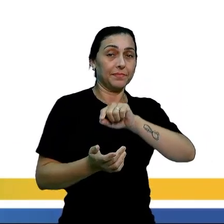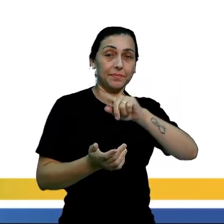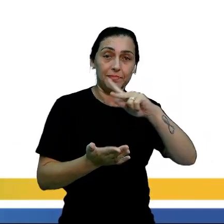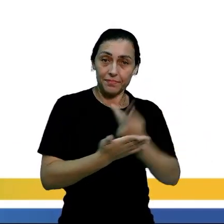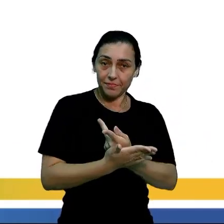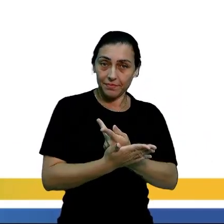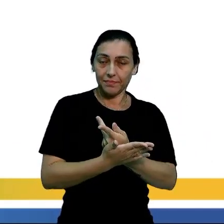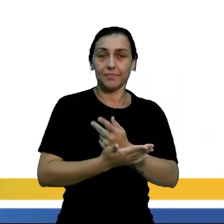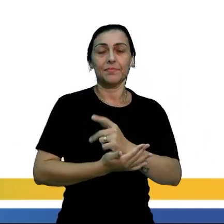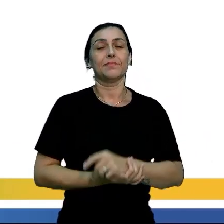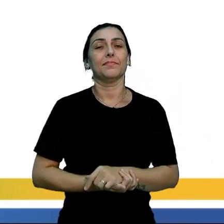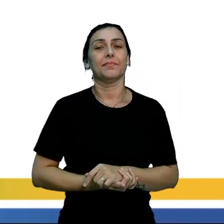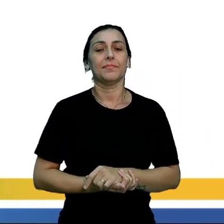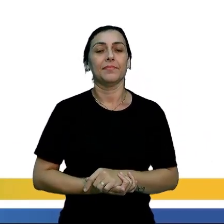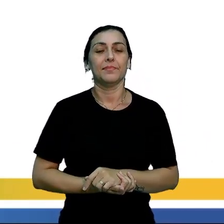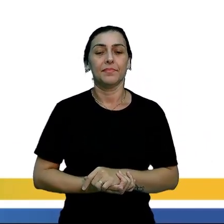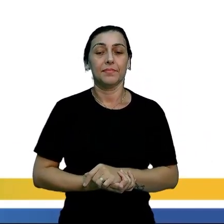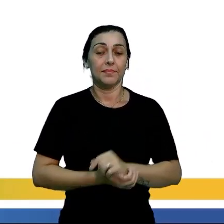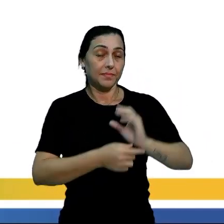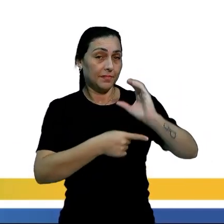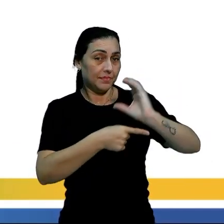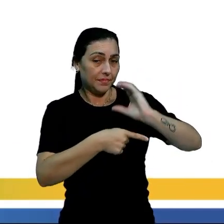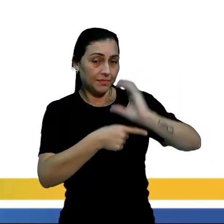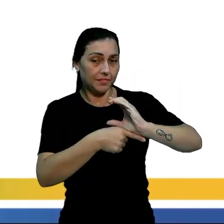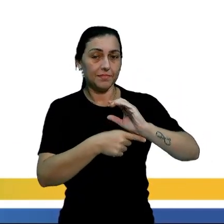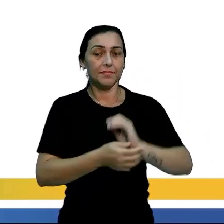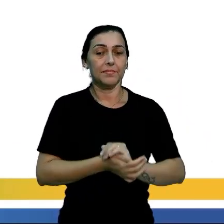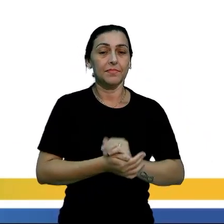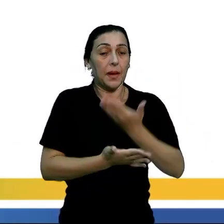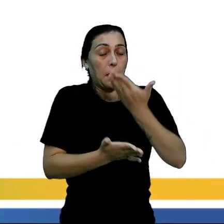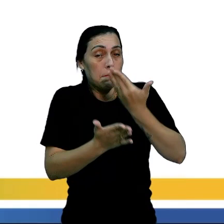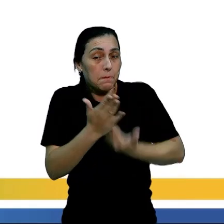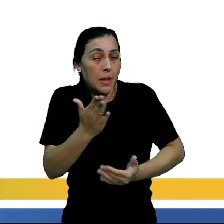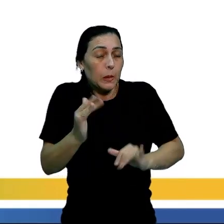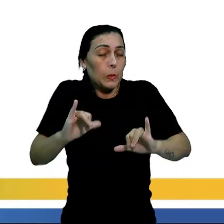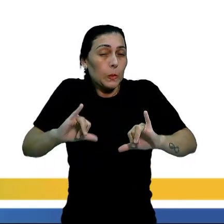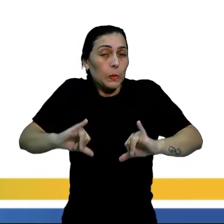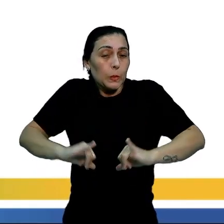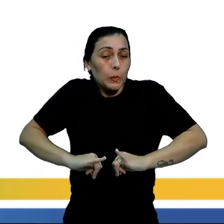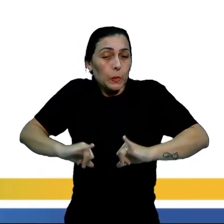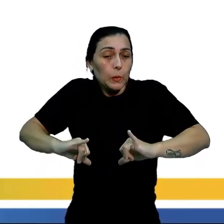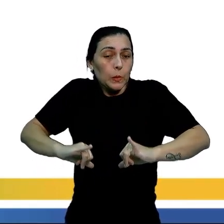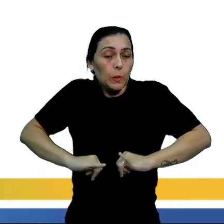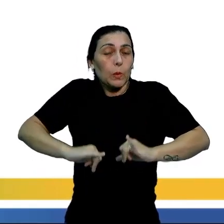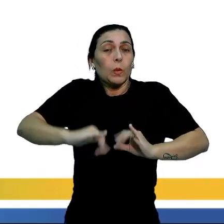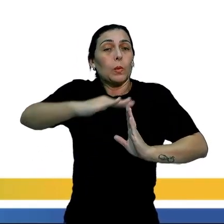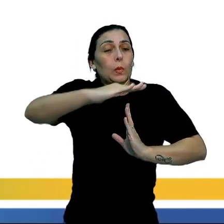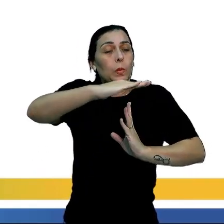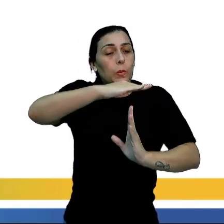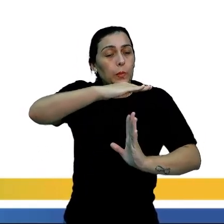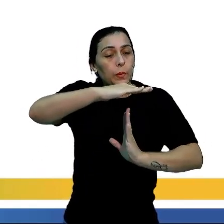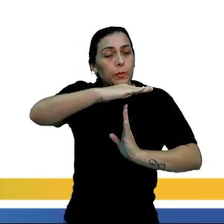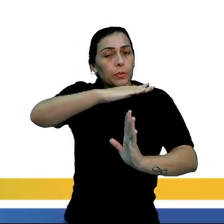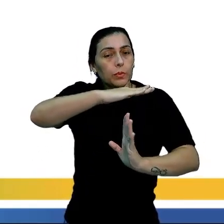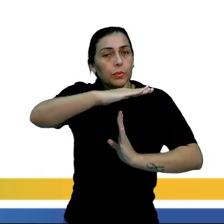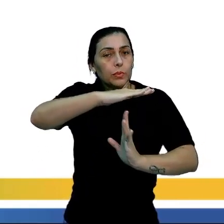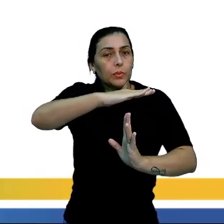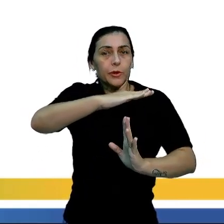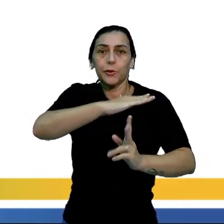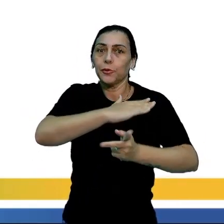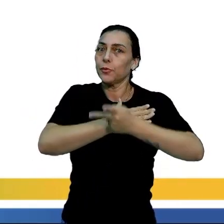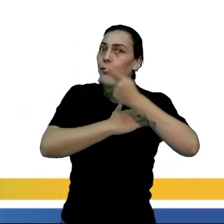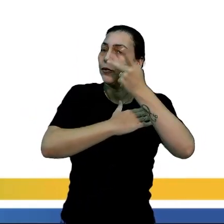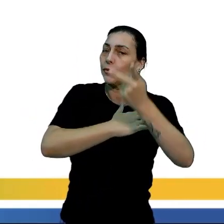incorreta. A letra C, da perda sofrida com o processo de imigração. Ele nem